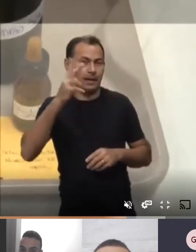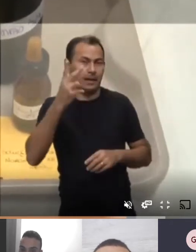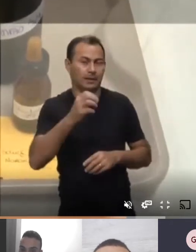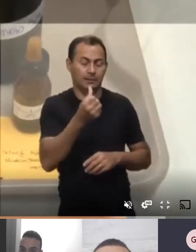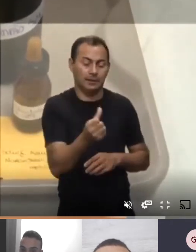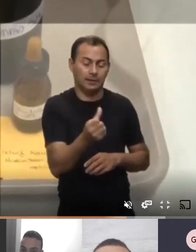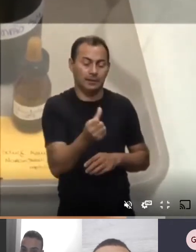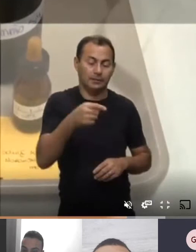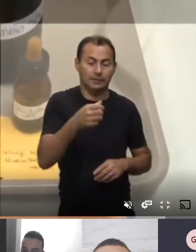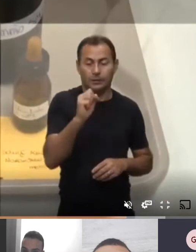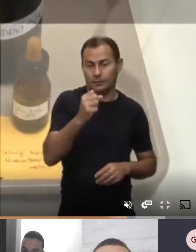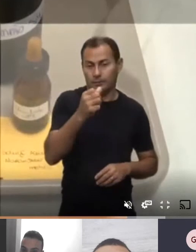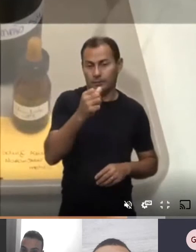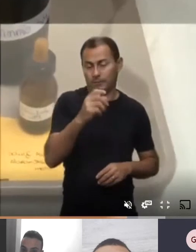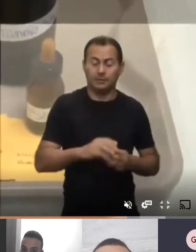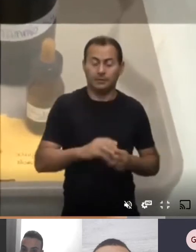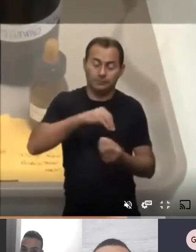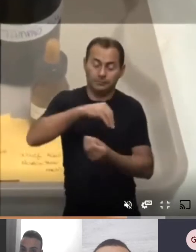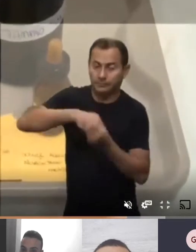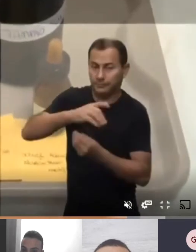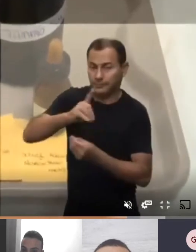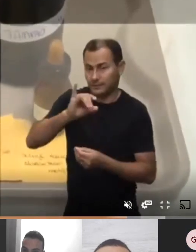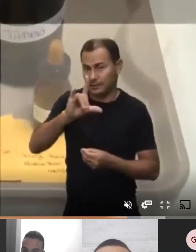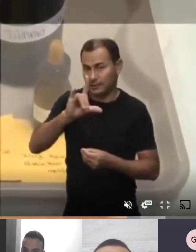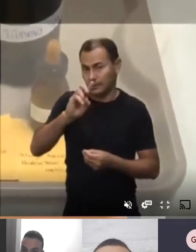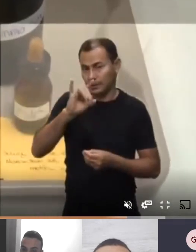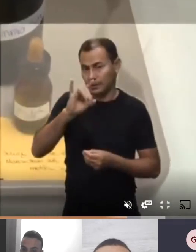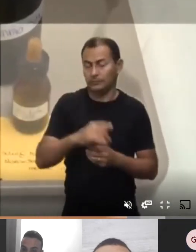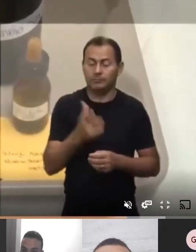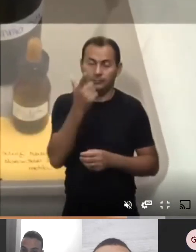coisa, pegar 10 ml e colocar em cada becker.